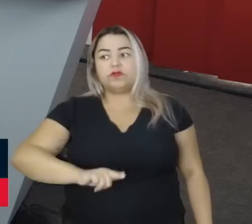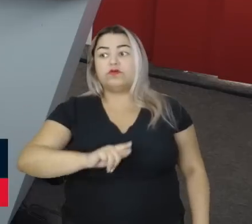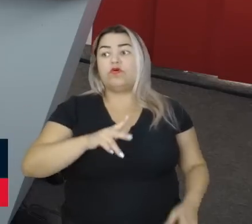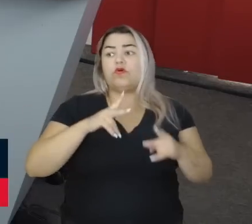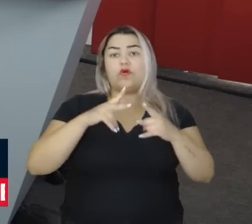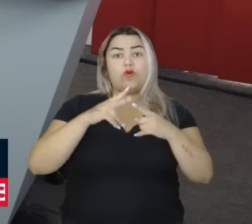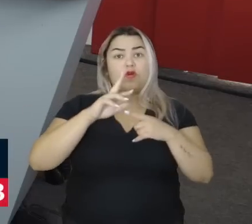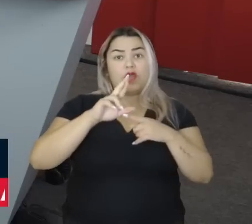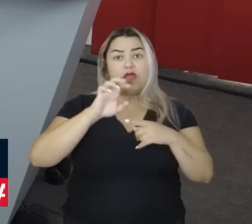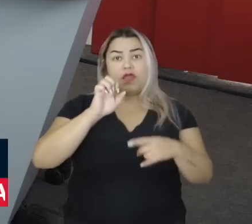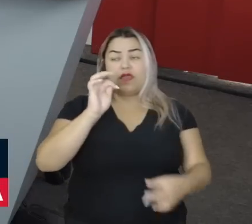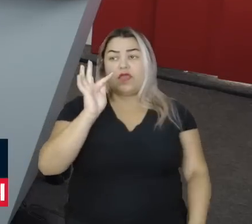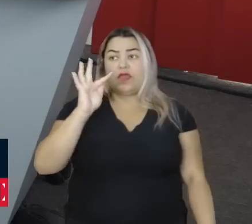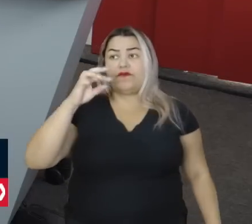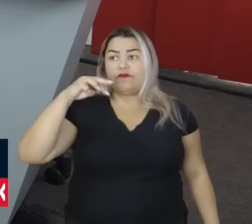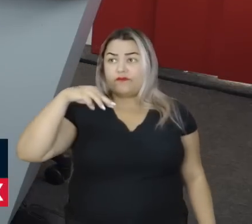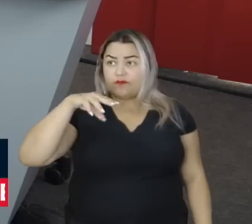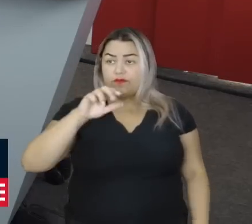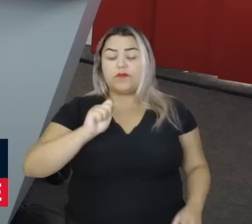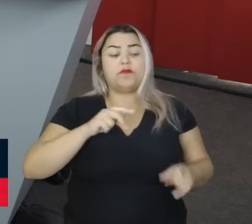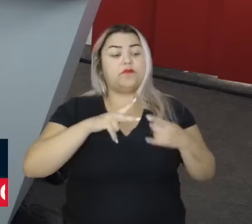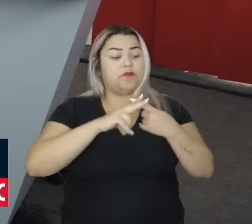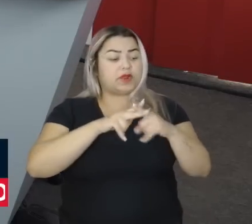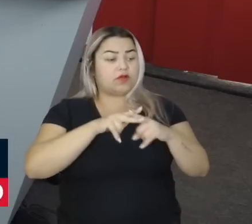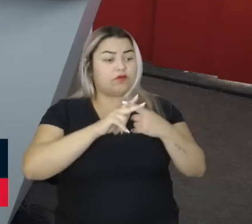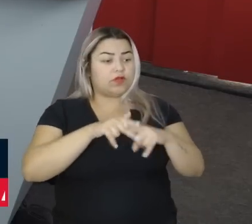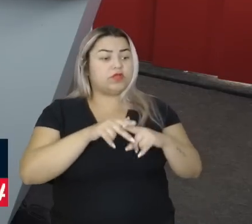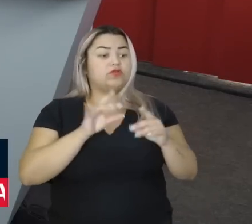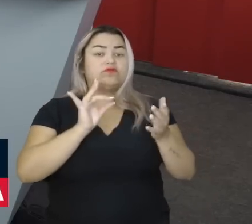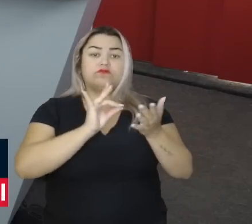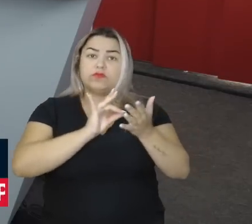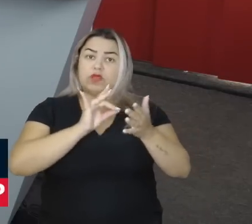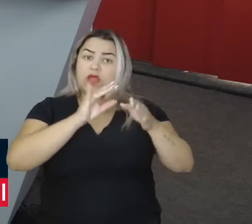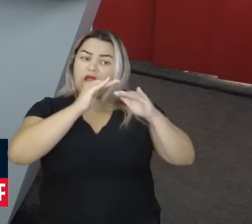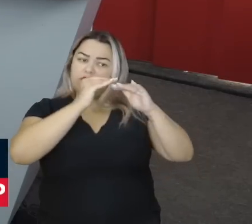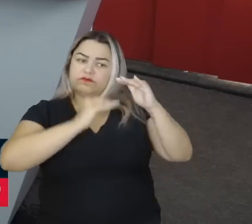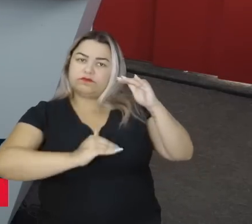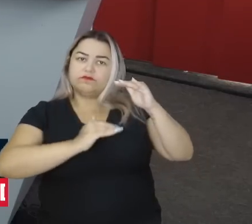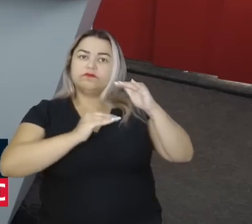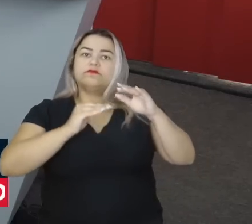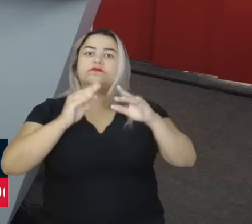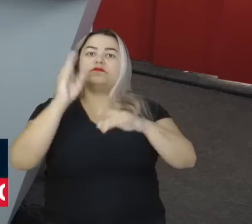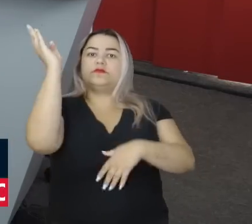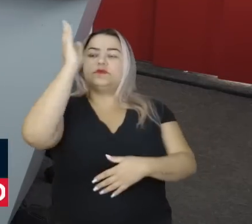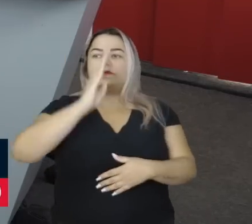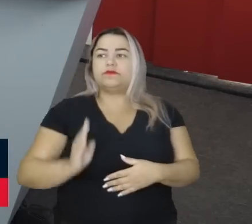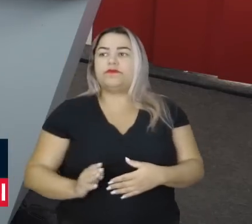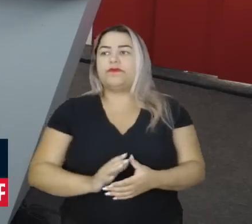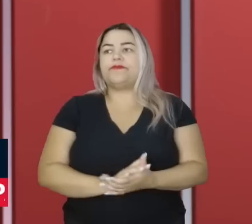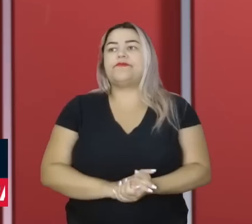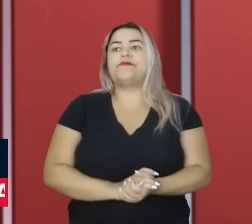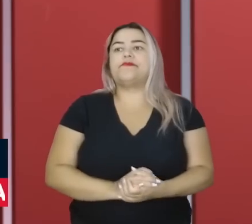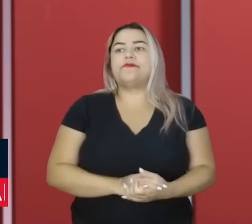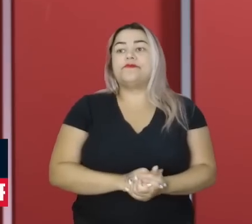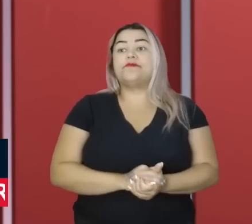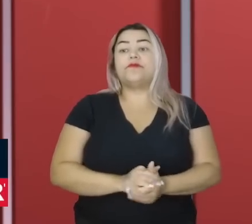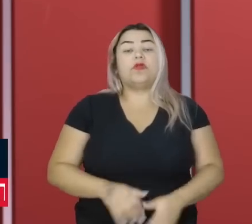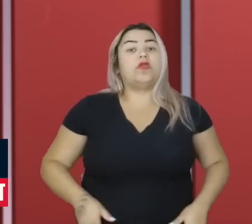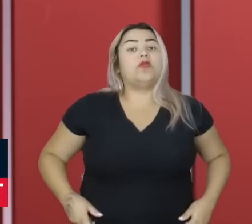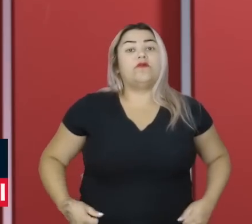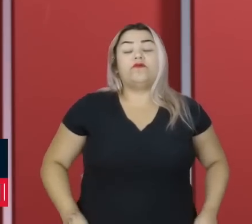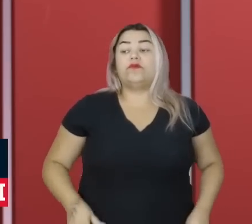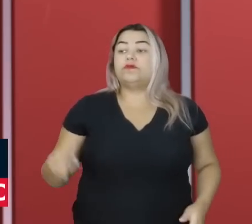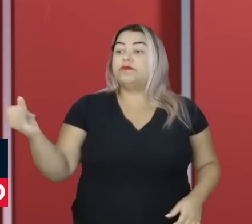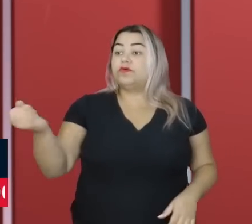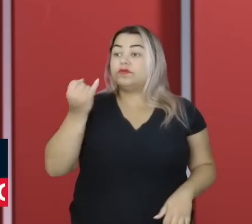reforma deve avançar ainda mais para corrigir de fato as desigualdades sociais no Brasil? Olha, essa reforma foi muito